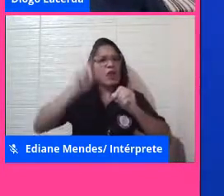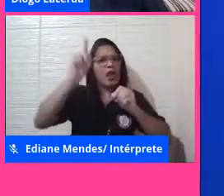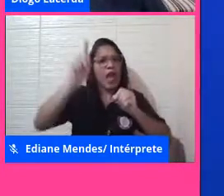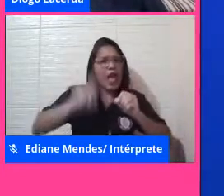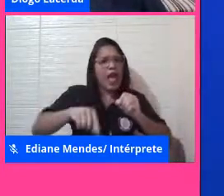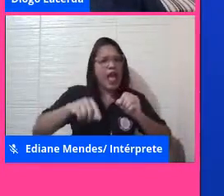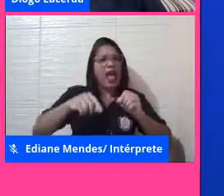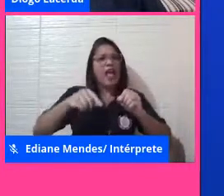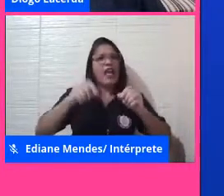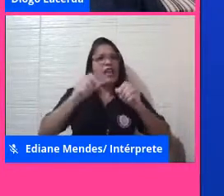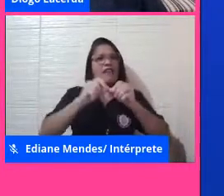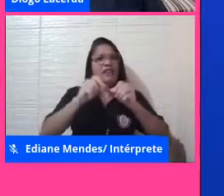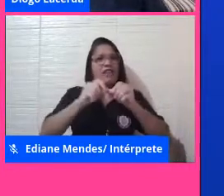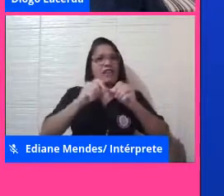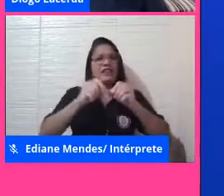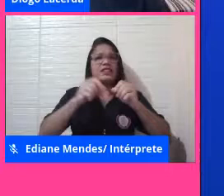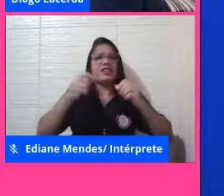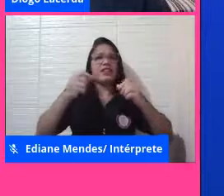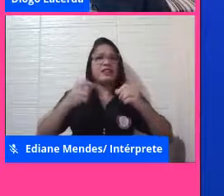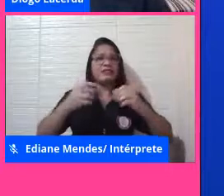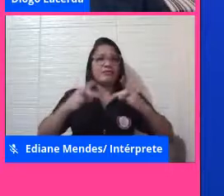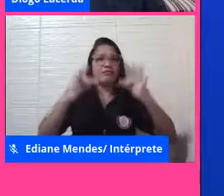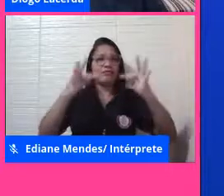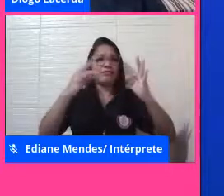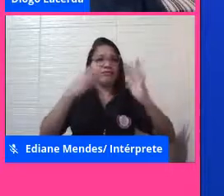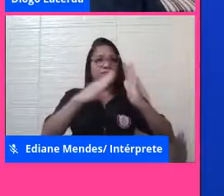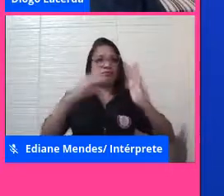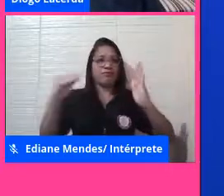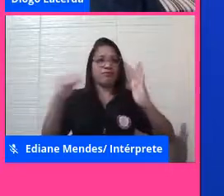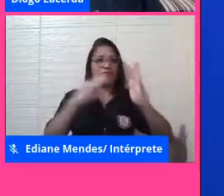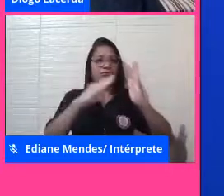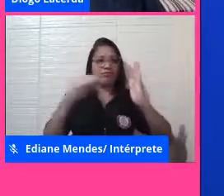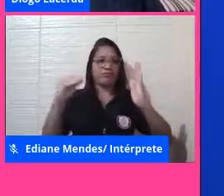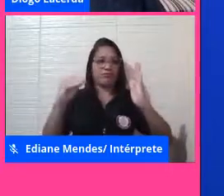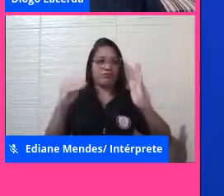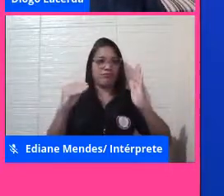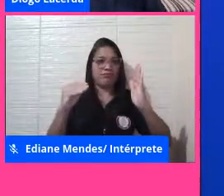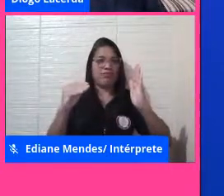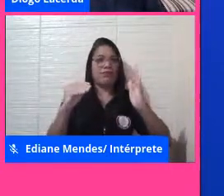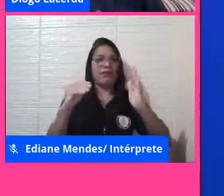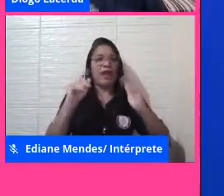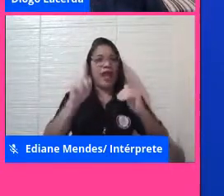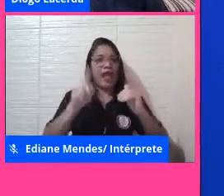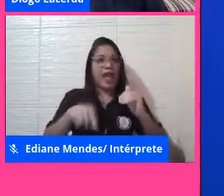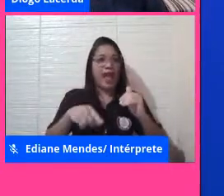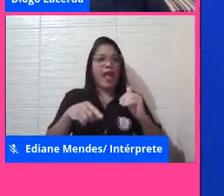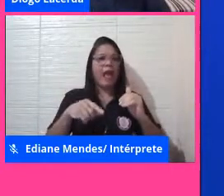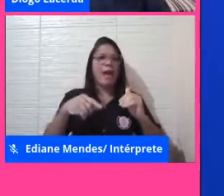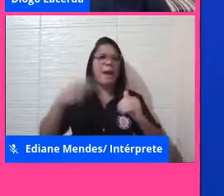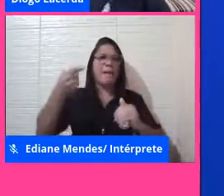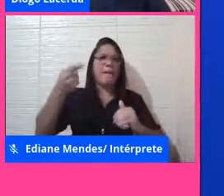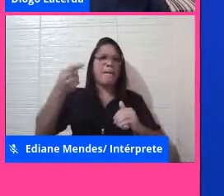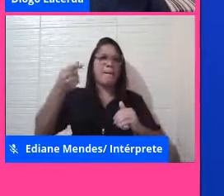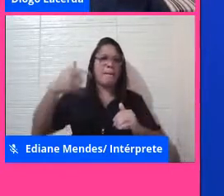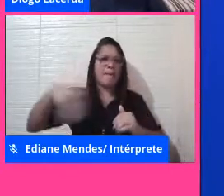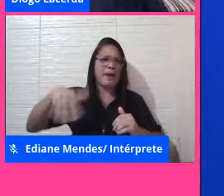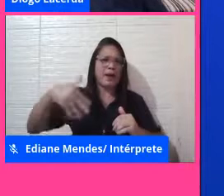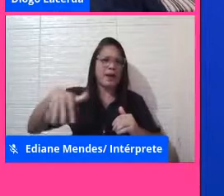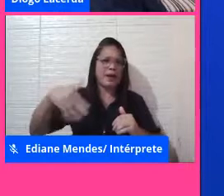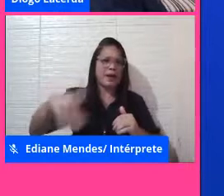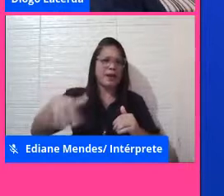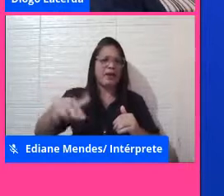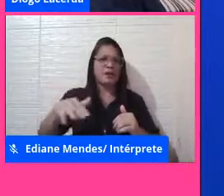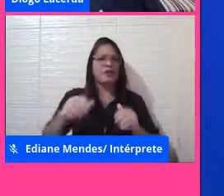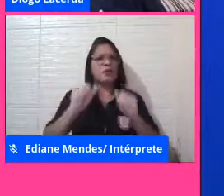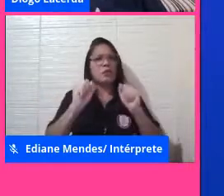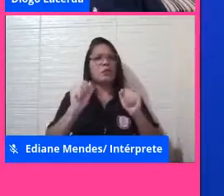como eu disse, a impressão 3D ela é rápida, ela é barata e ela é acessível a todo. Então, qualquer pessoa pode utilizar a